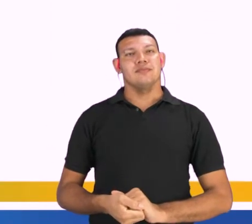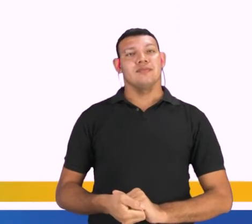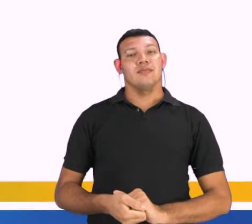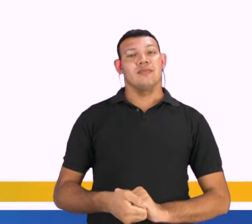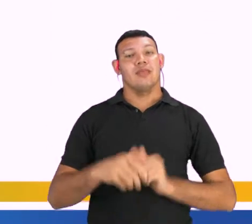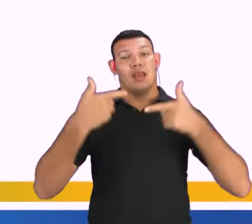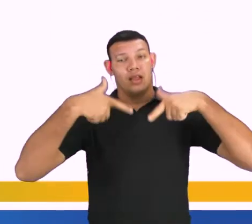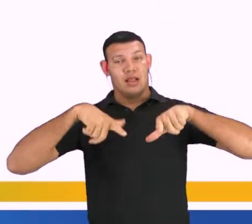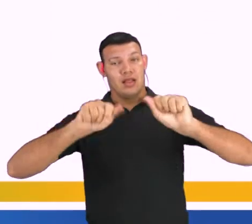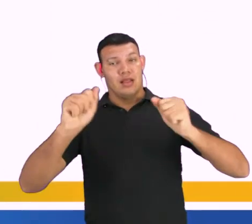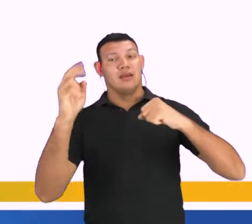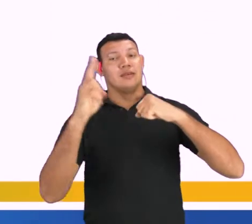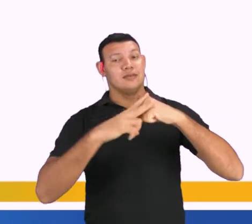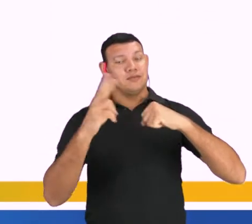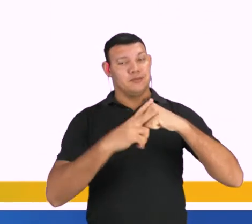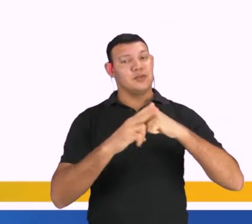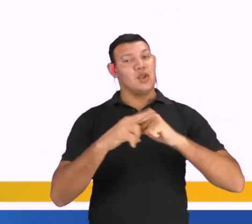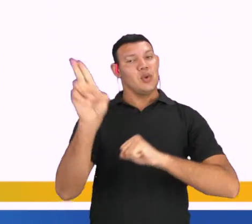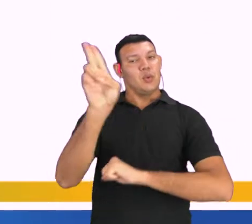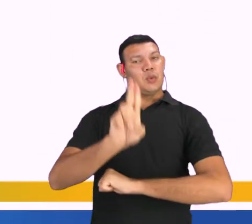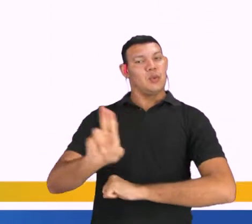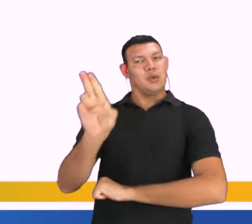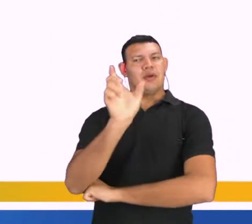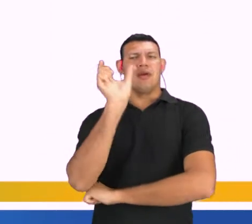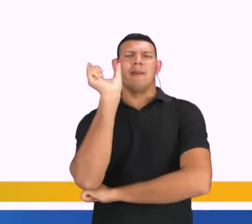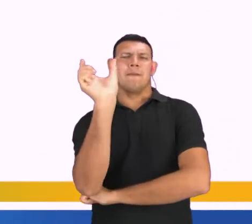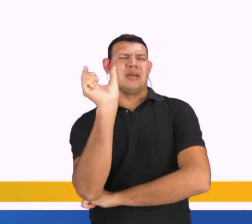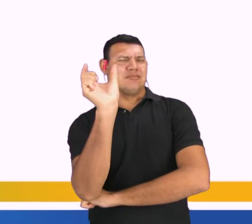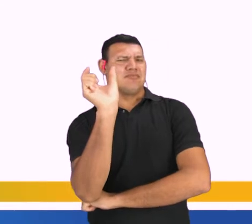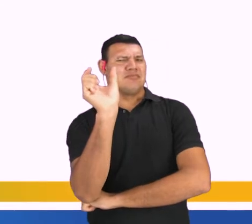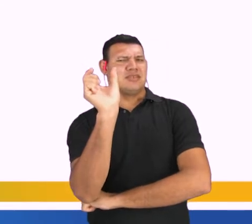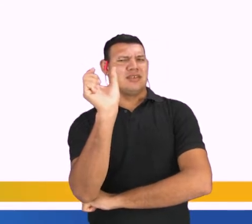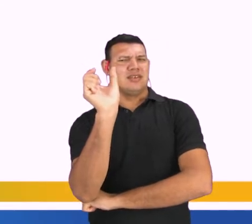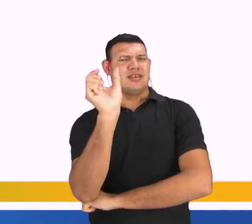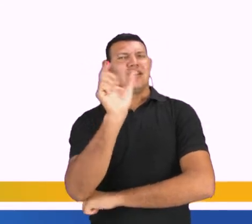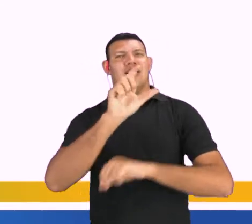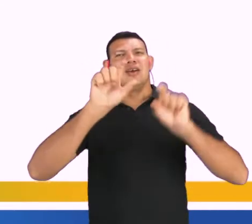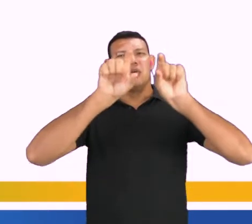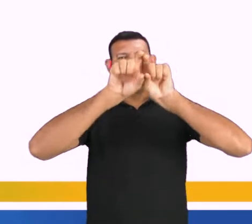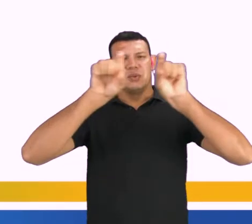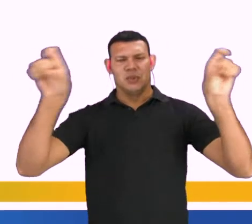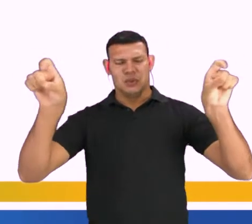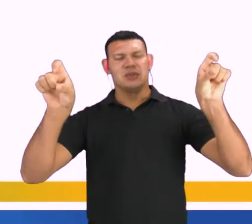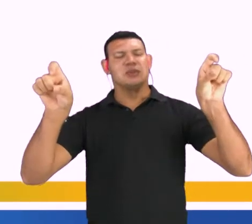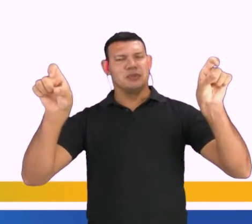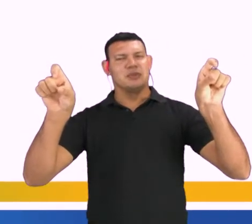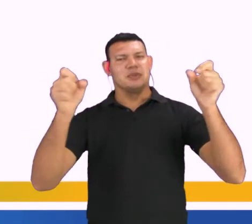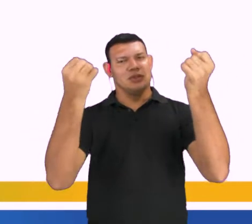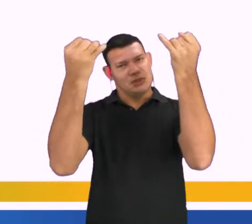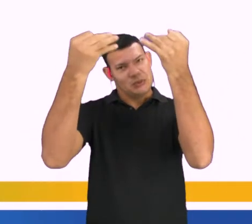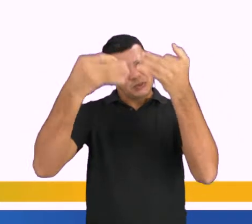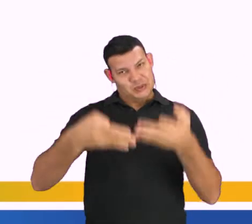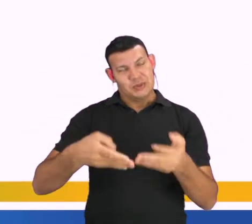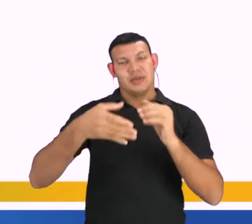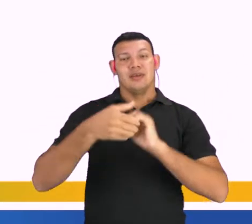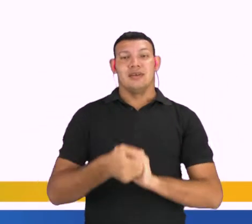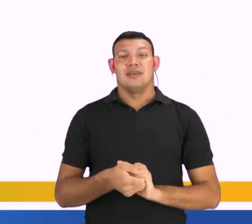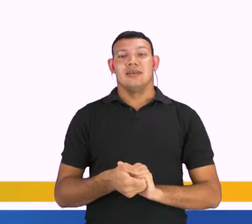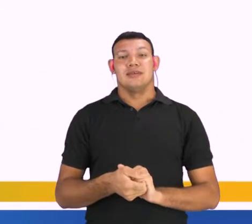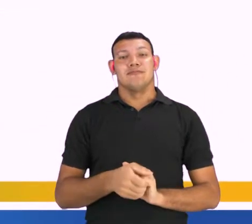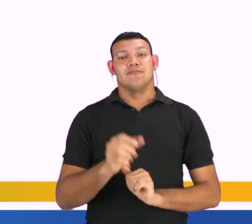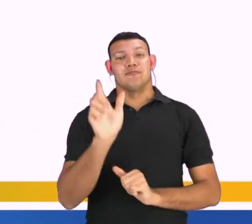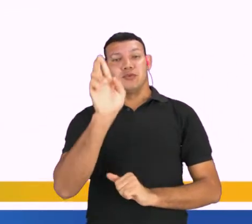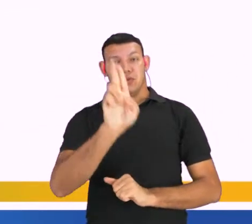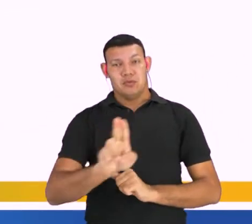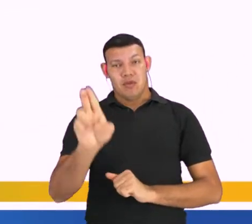Linguagem verbal é aquela que utiliza palavras. O título já diz tudo. Toda vez que vocês utilizam palavras, sejam